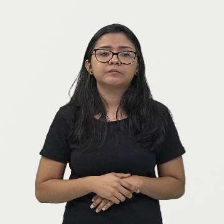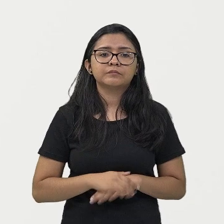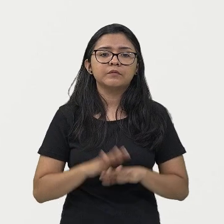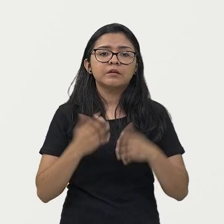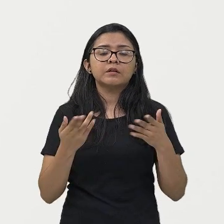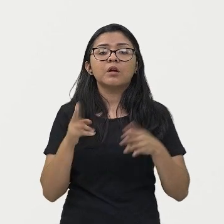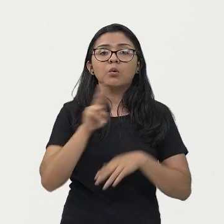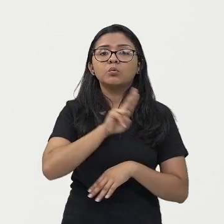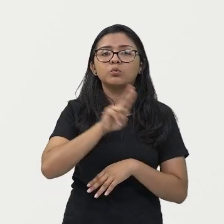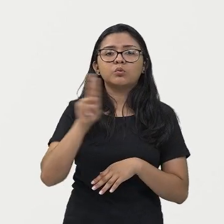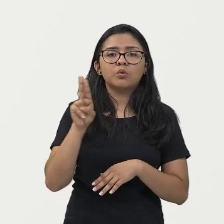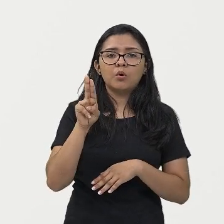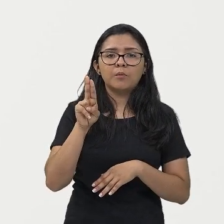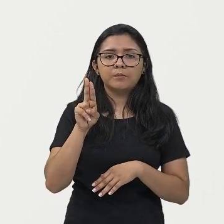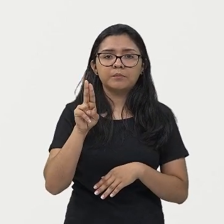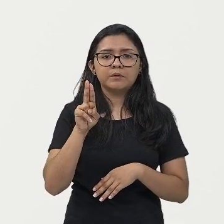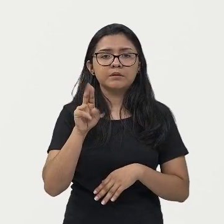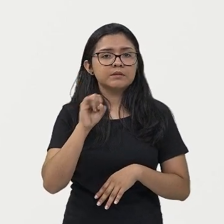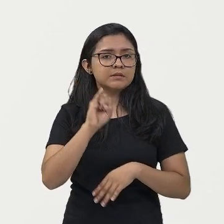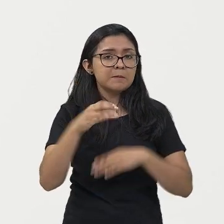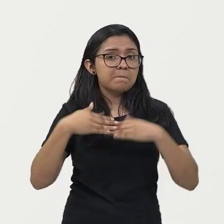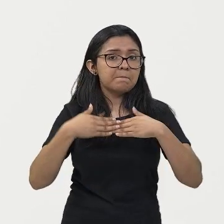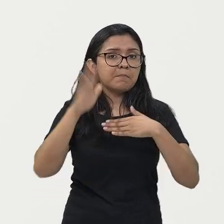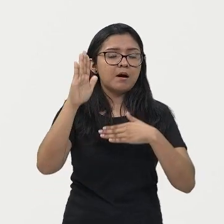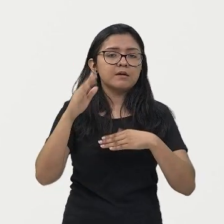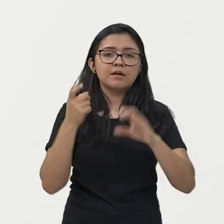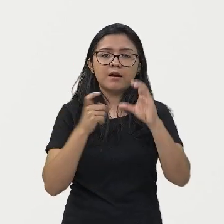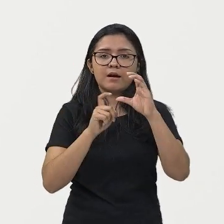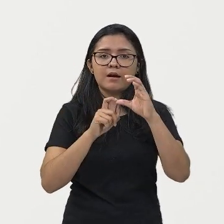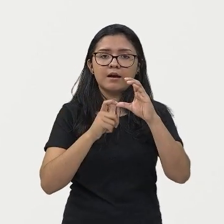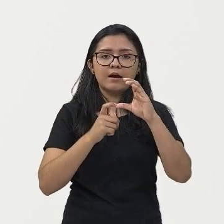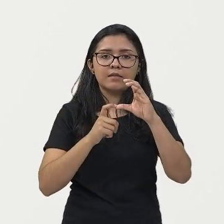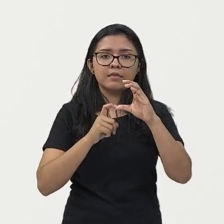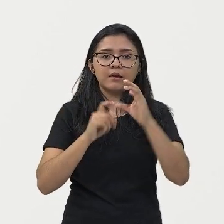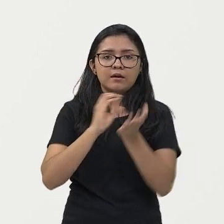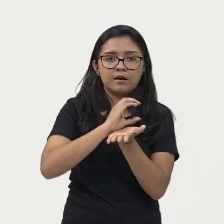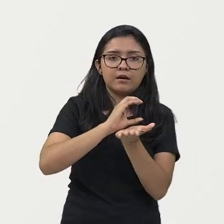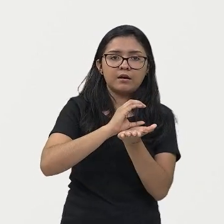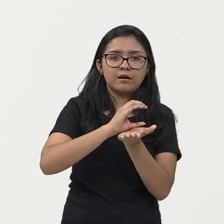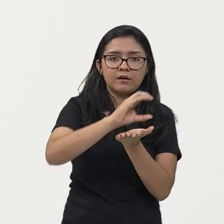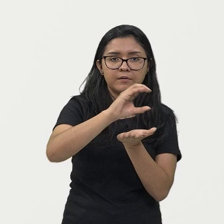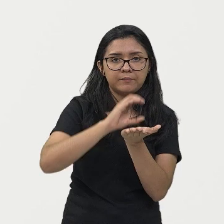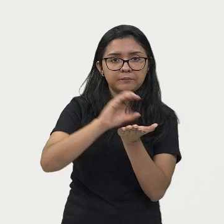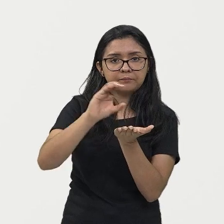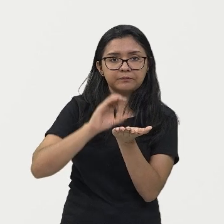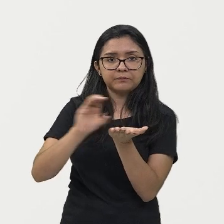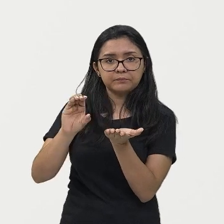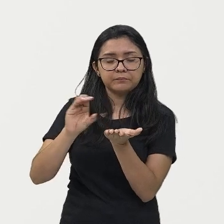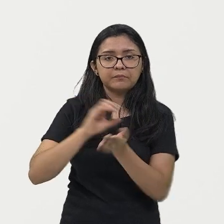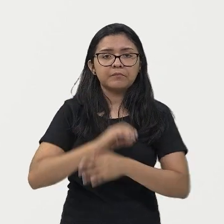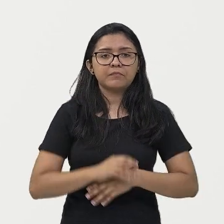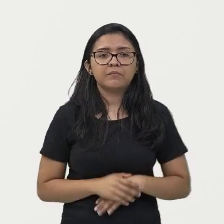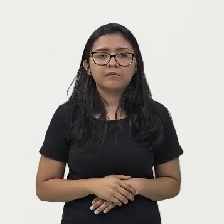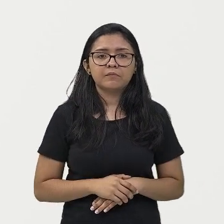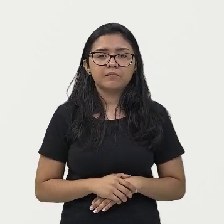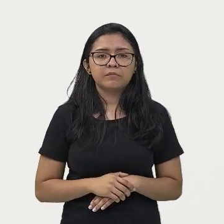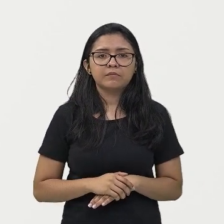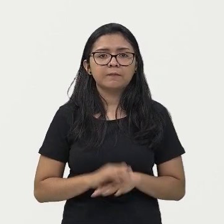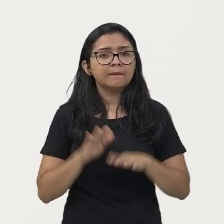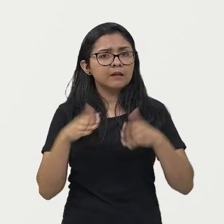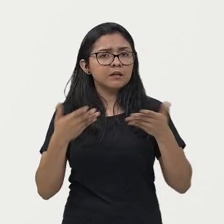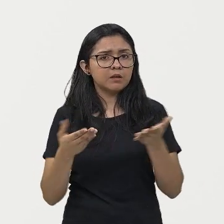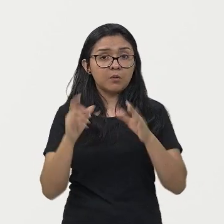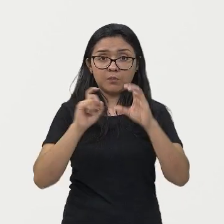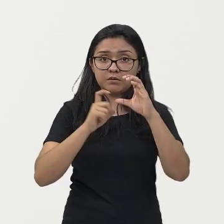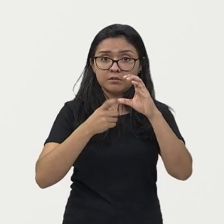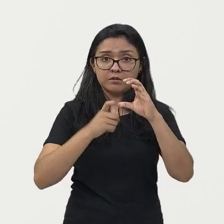cadeia ramificada, hein? É uma cadeia ramificada, tá bom? Então, as cadeias